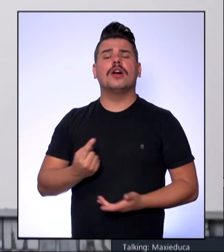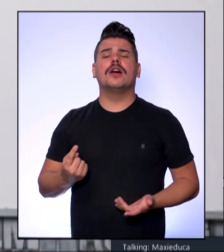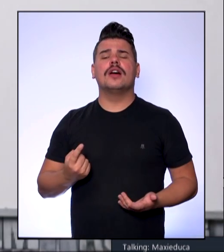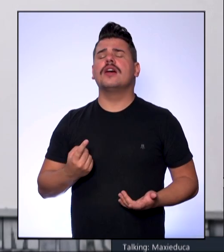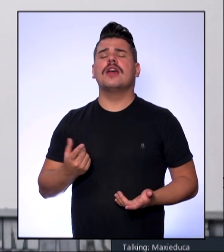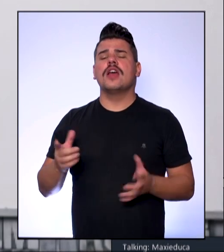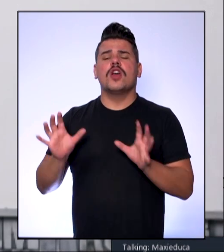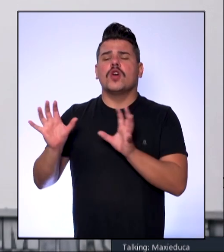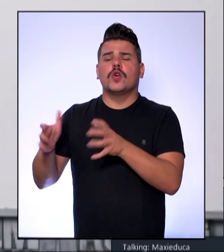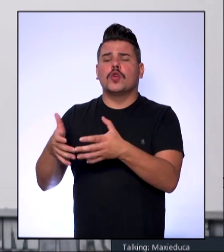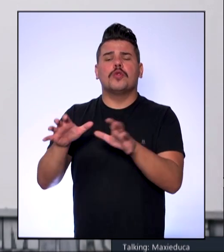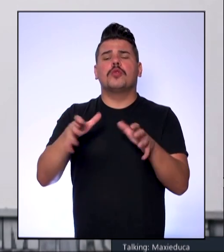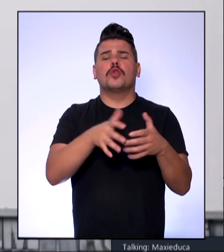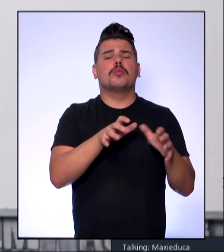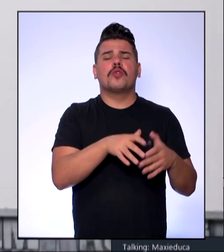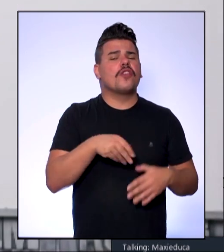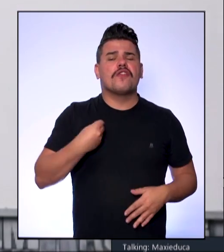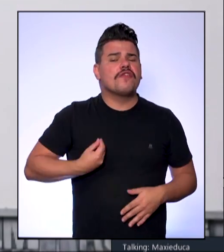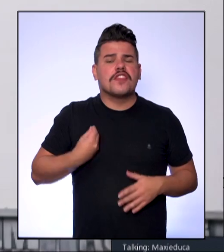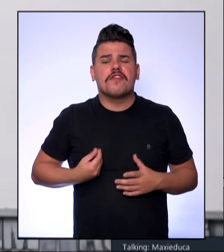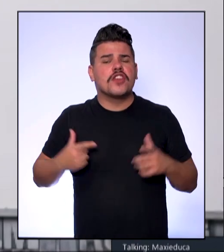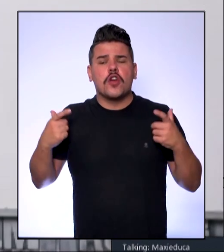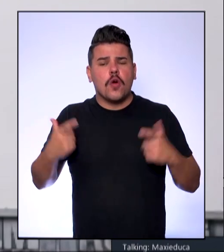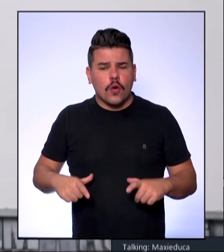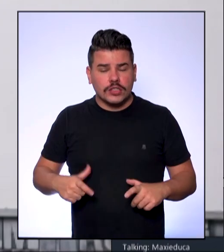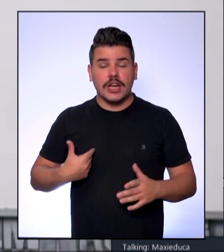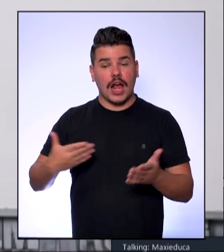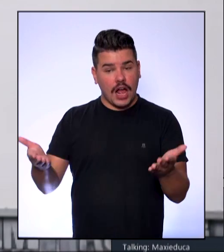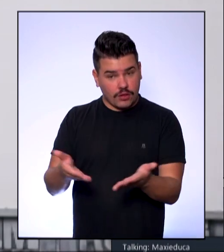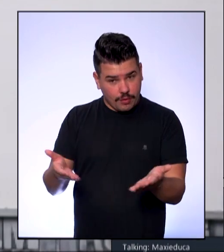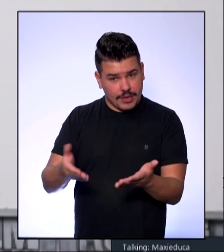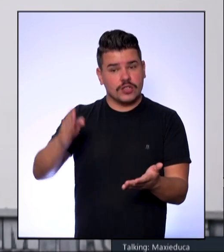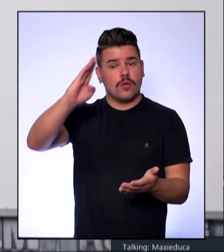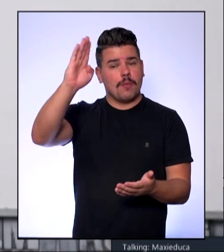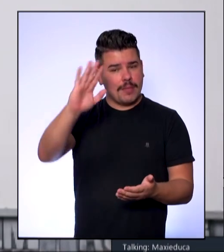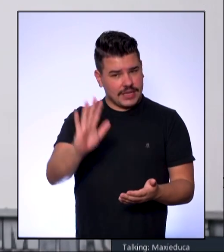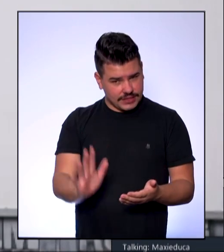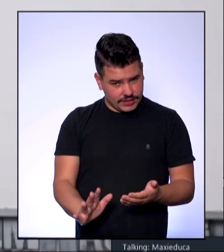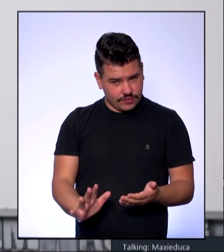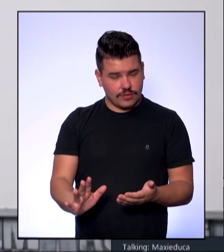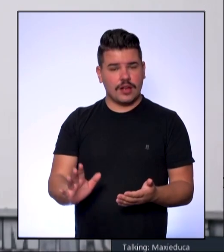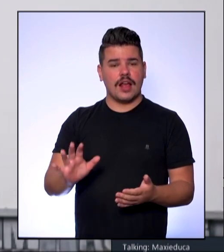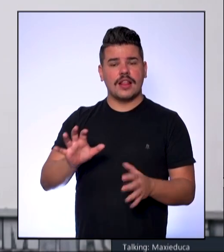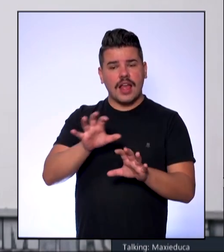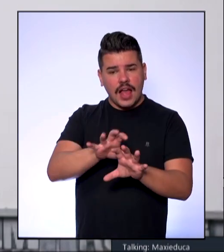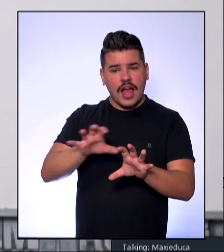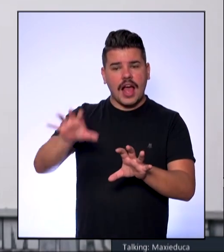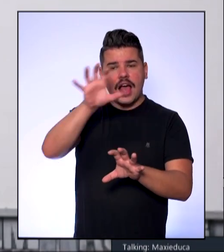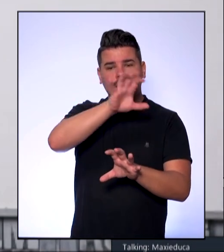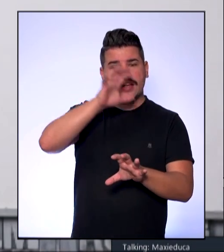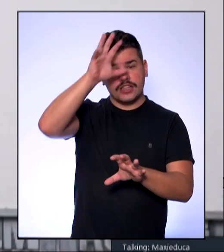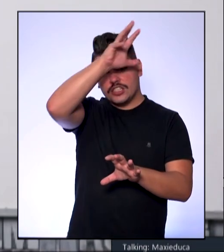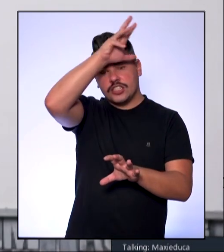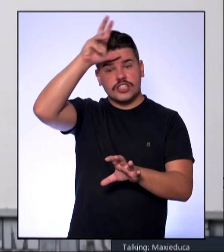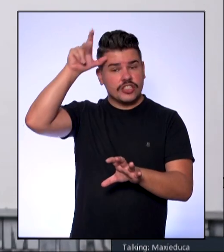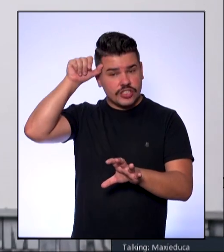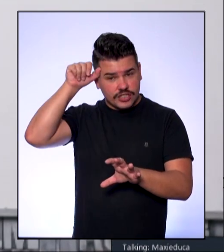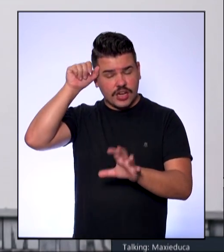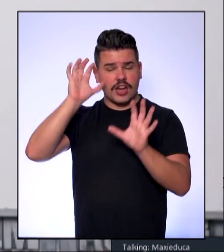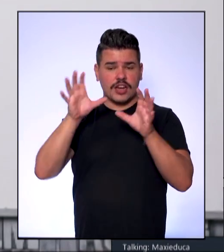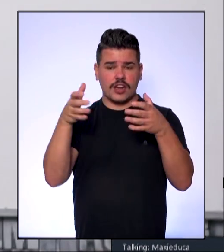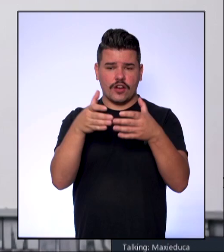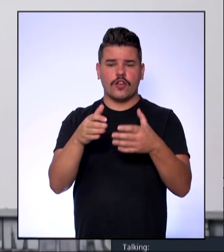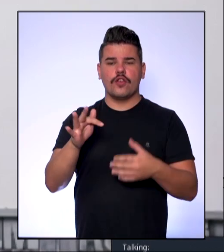vivem essas tribos? Vinícius, atualmente no Brasil, essas tribos ficam nas reservas indígenas que são protegidas